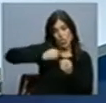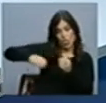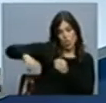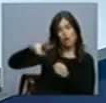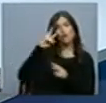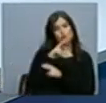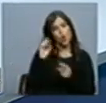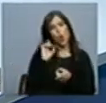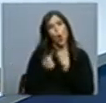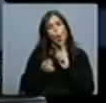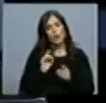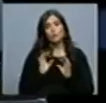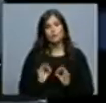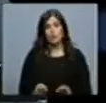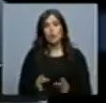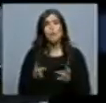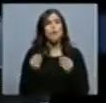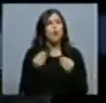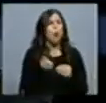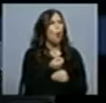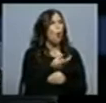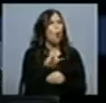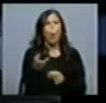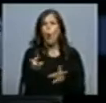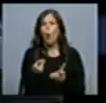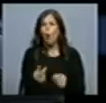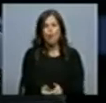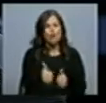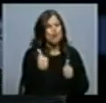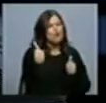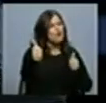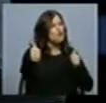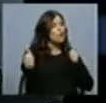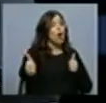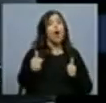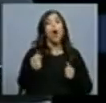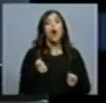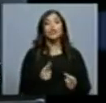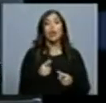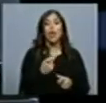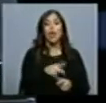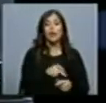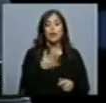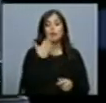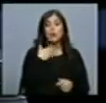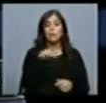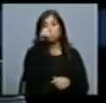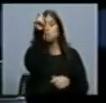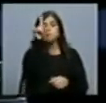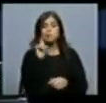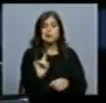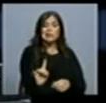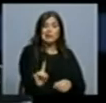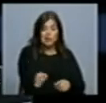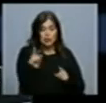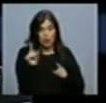um remanescente, ou seja, uma grande quantidade de material a uma grande distância desta anã branca. Primeira grande questão é que